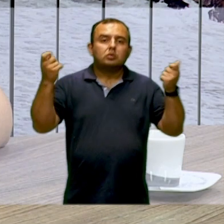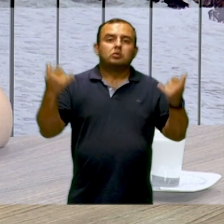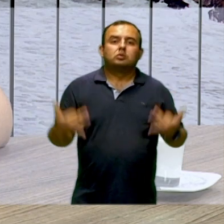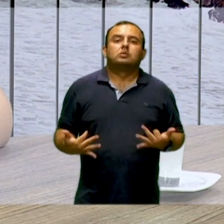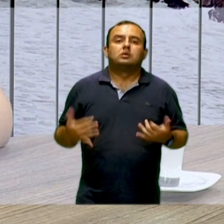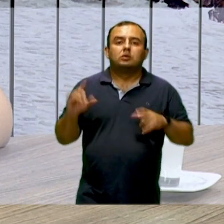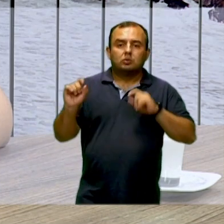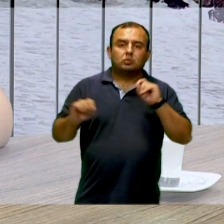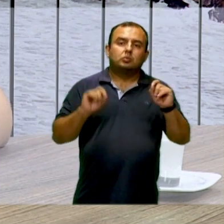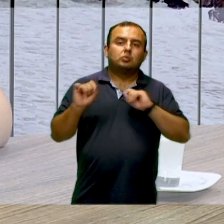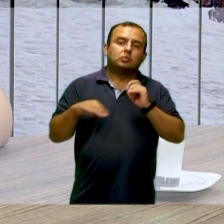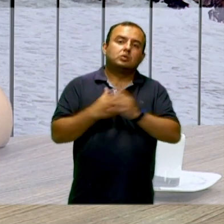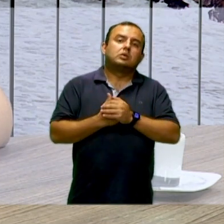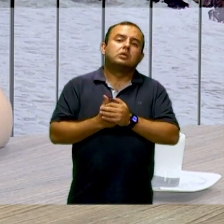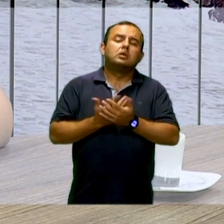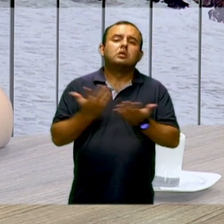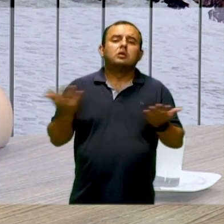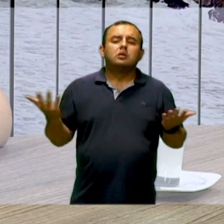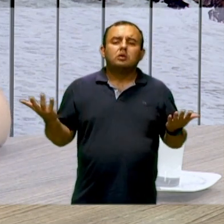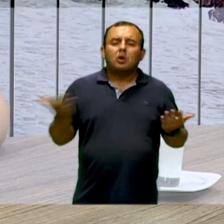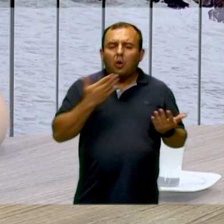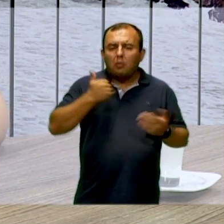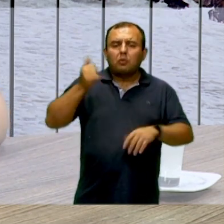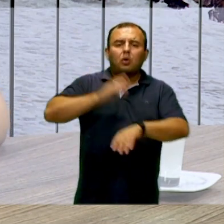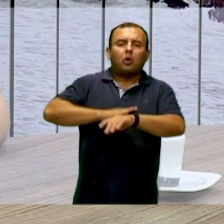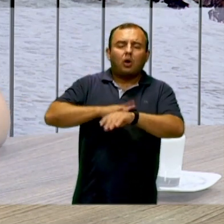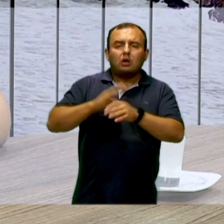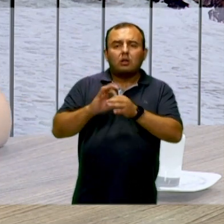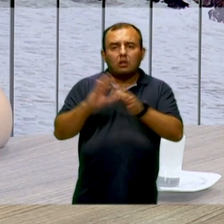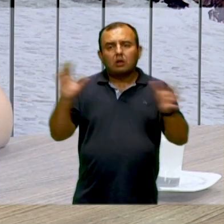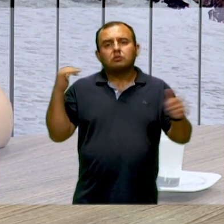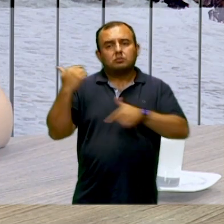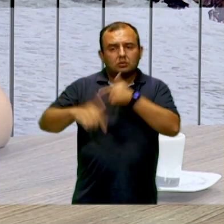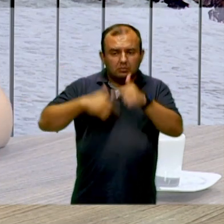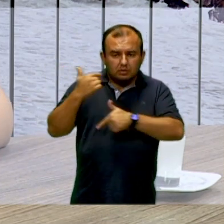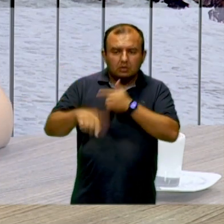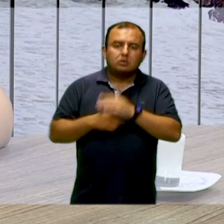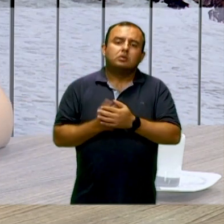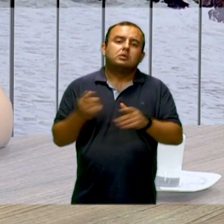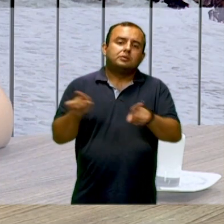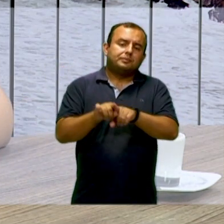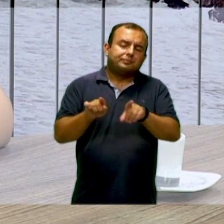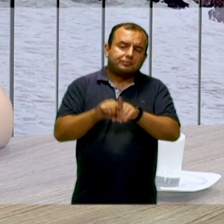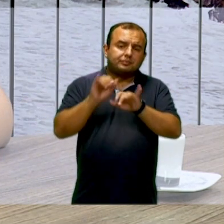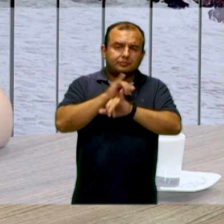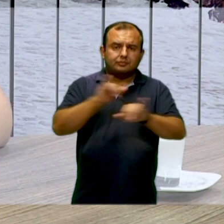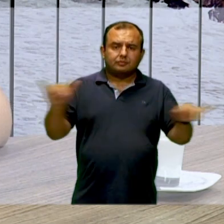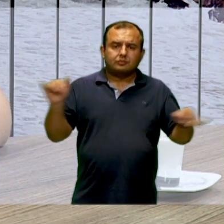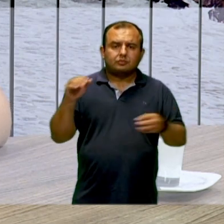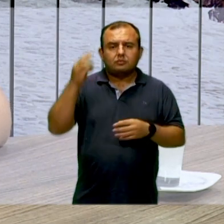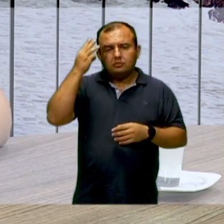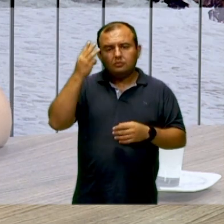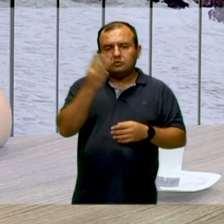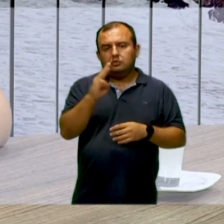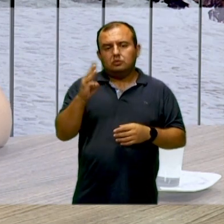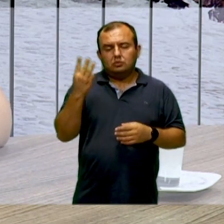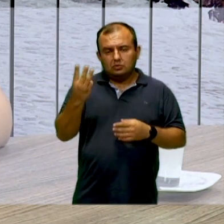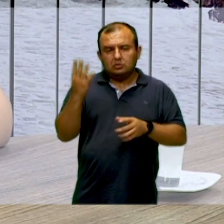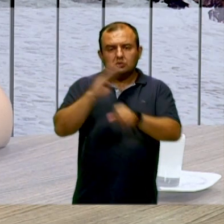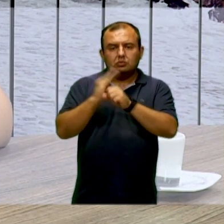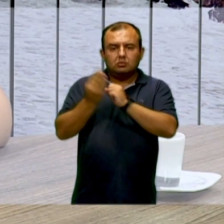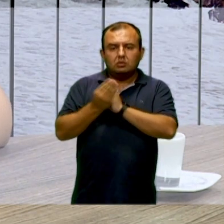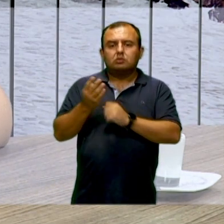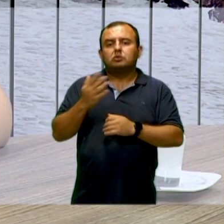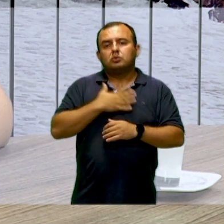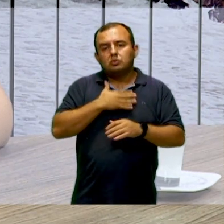né? Dizerem qual o melhor horário disponível para o trabalho e dizerem também os 3 bairros que tinham preferência